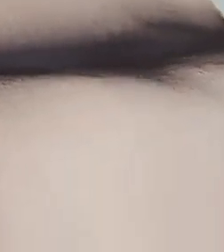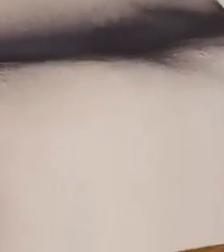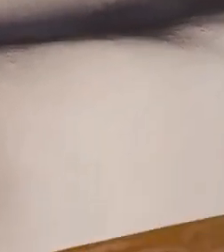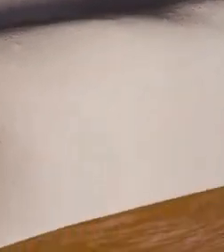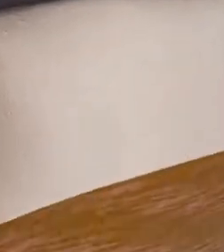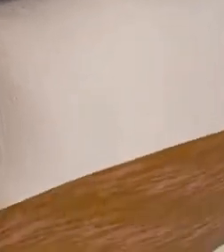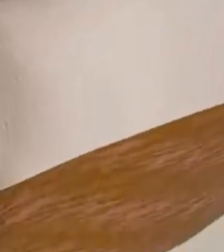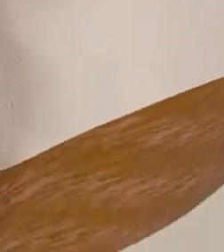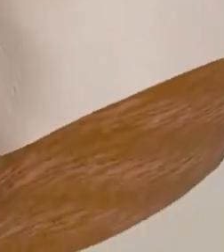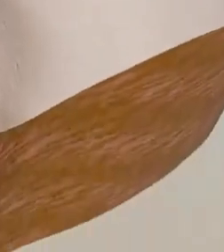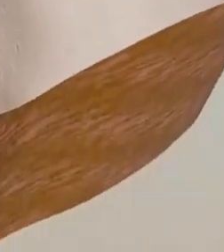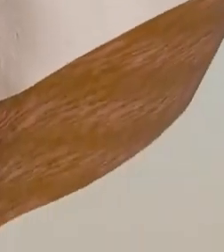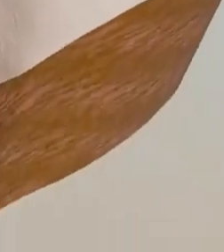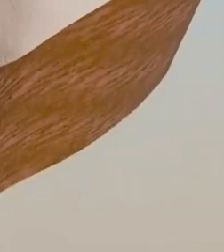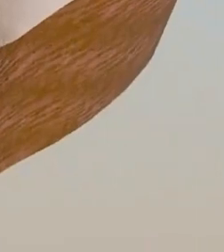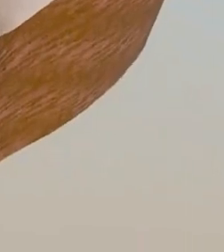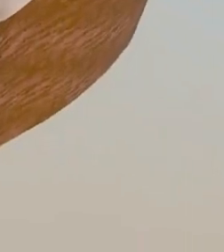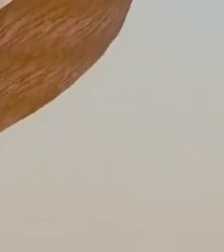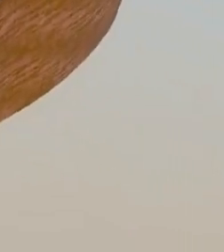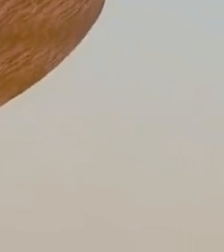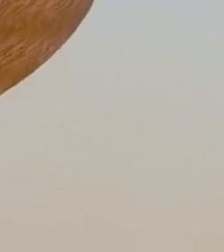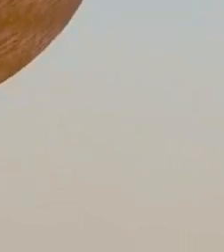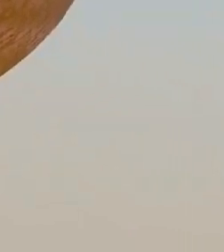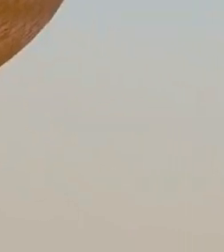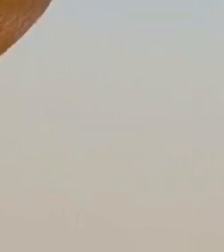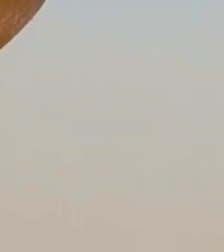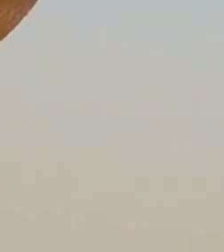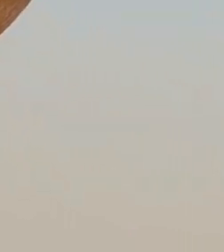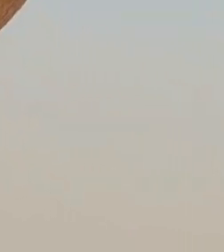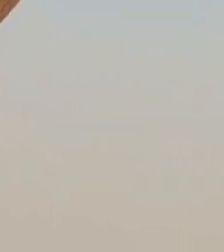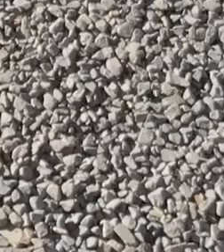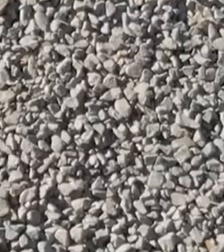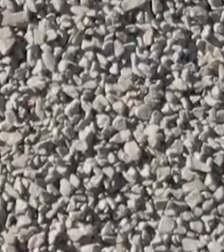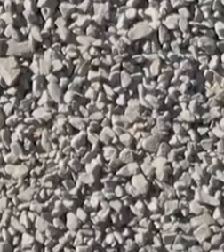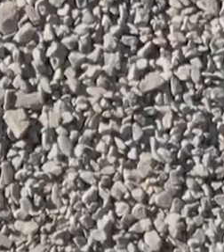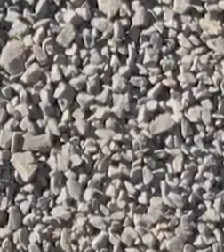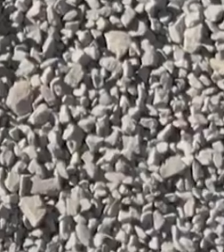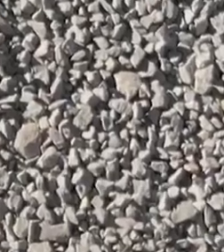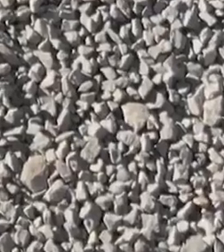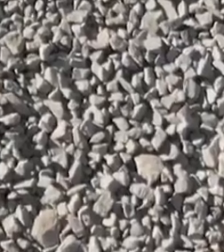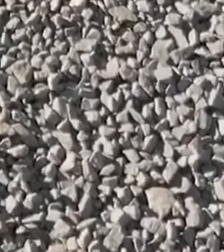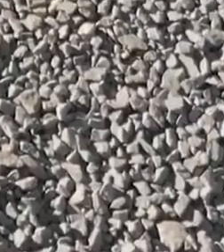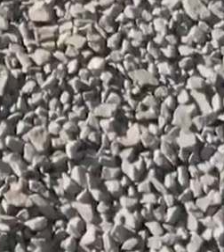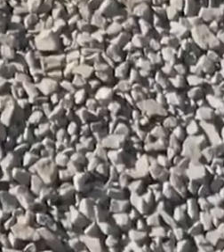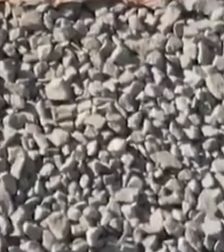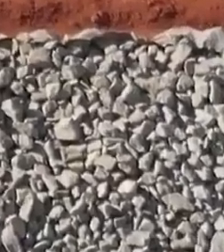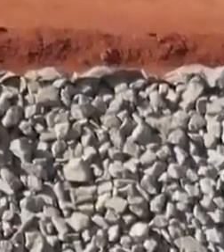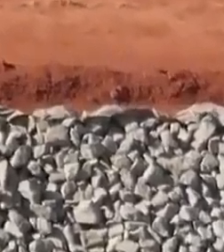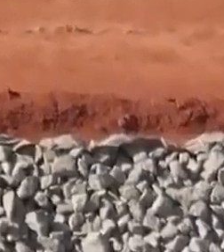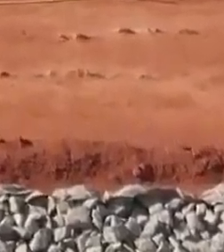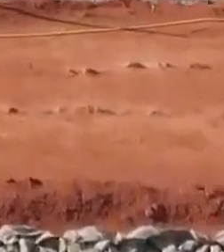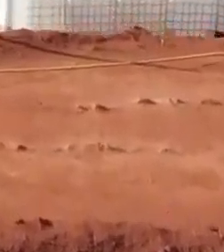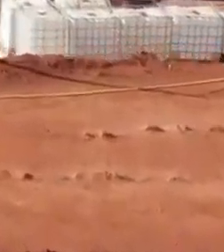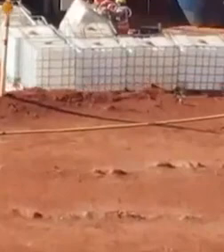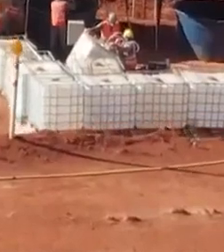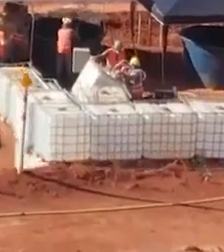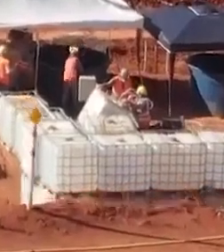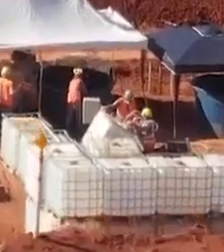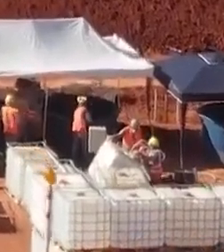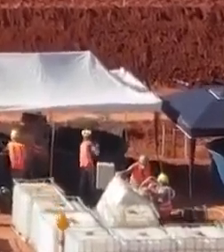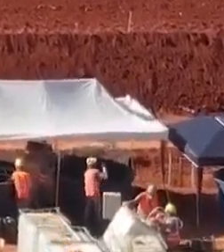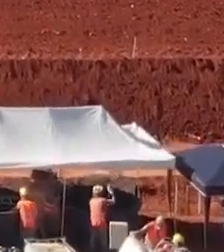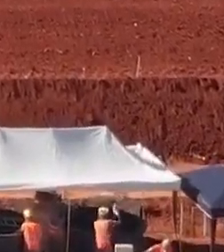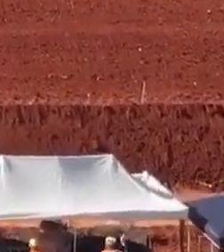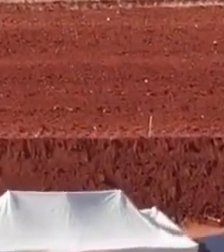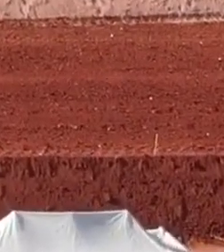nanosílica coloidal. De acordo com a posição das trincheiras, são colocados e executados furos para a injeção